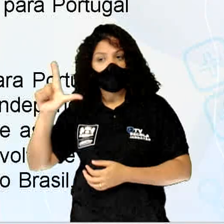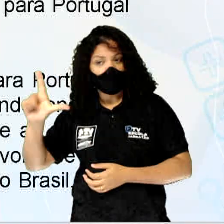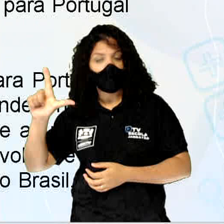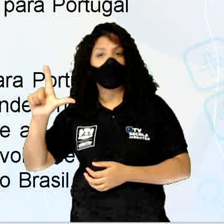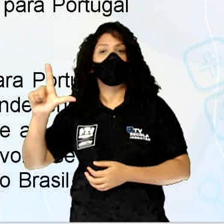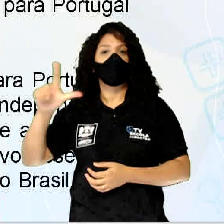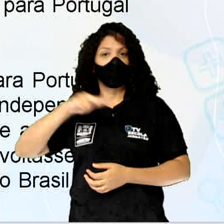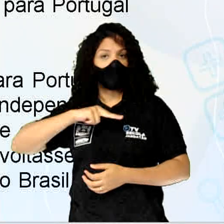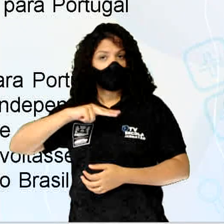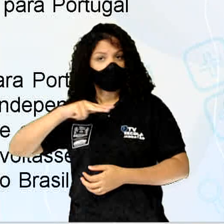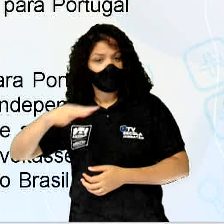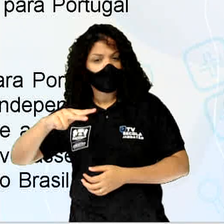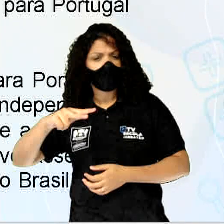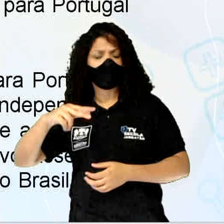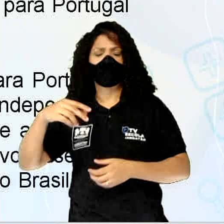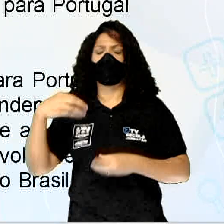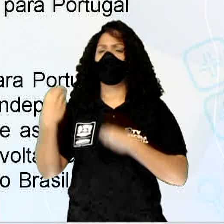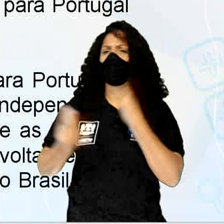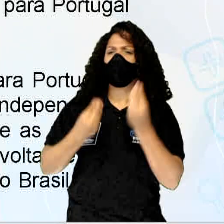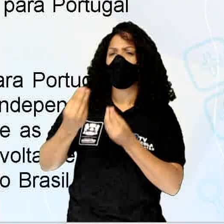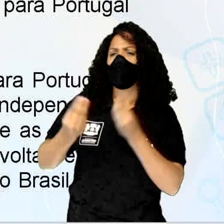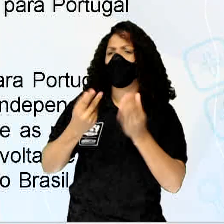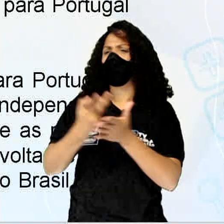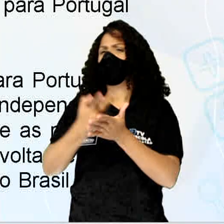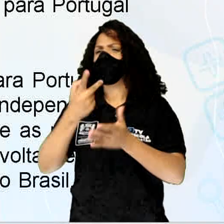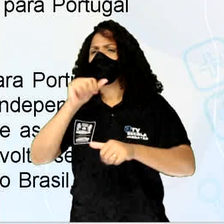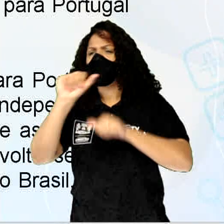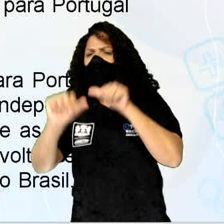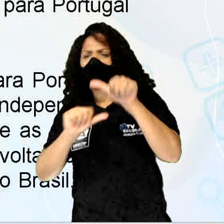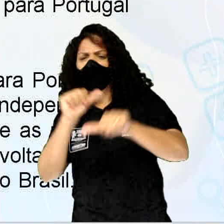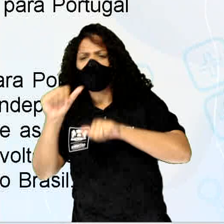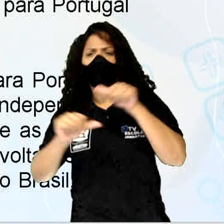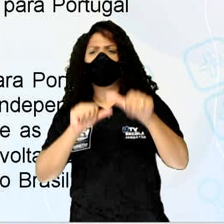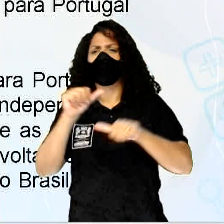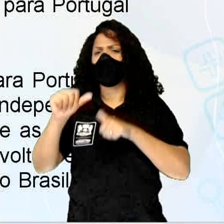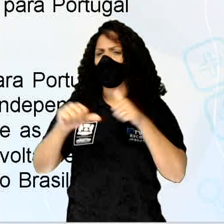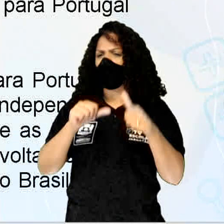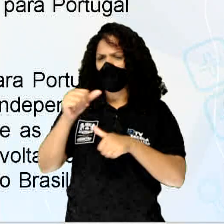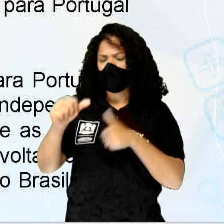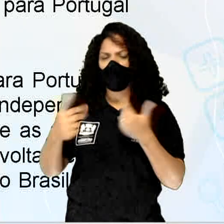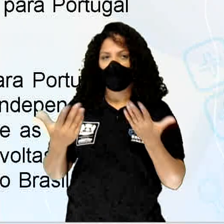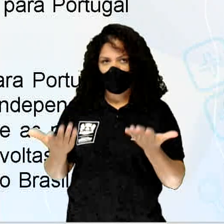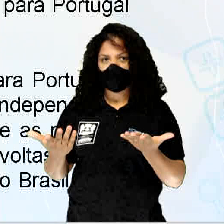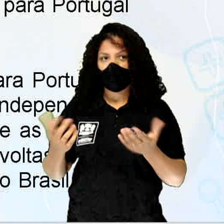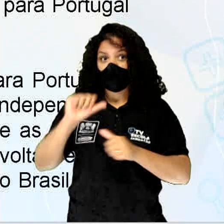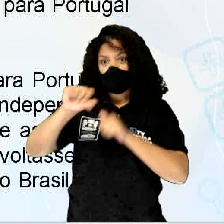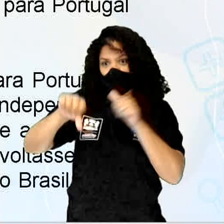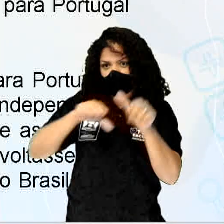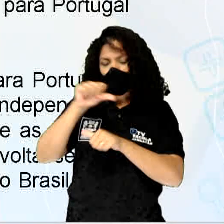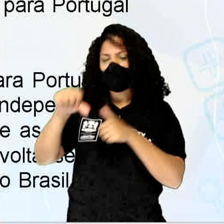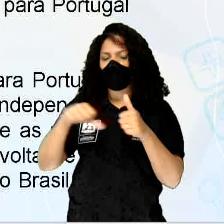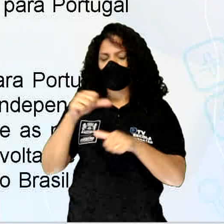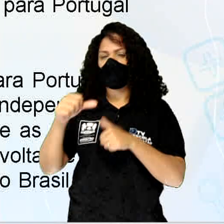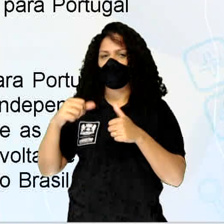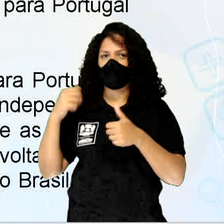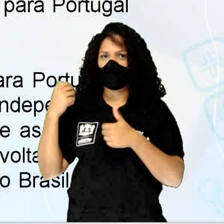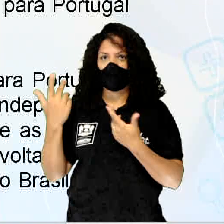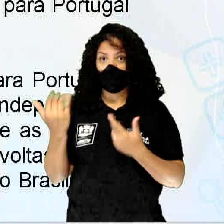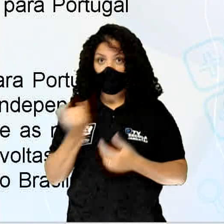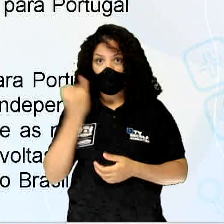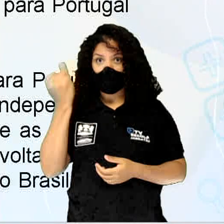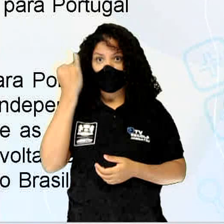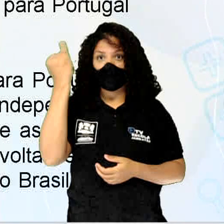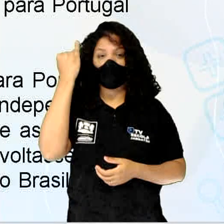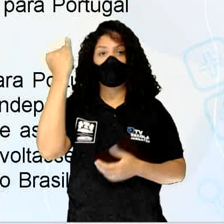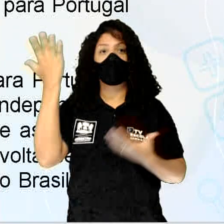que foi que mudou aqui, o que foi que Dom João implementou, tá certo? Transformações modernas, né? Durante esse período, o